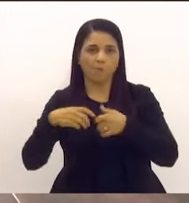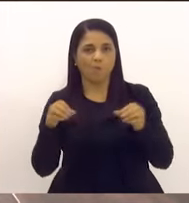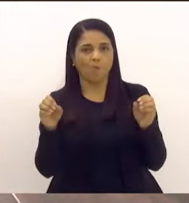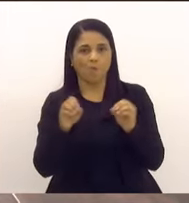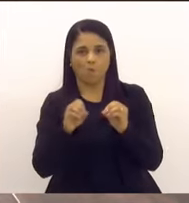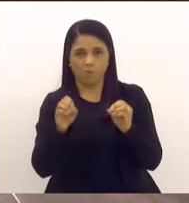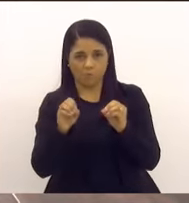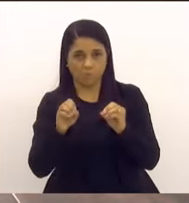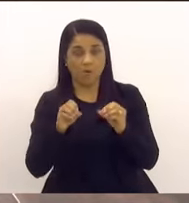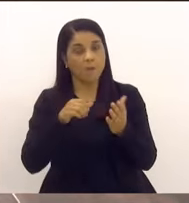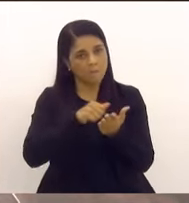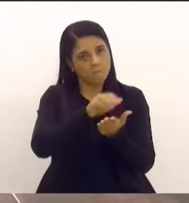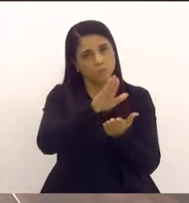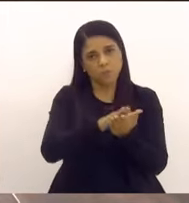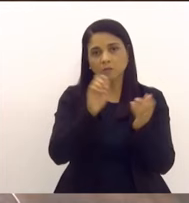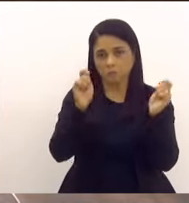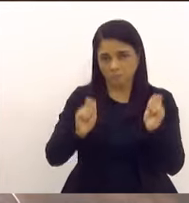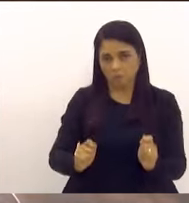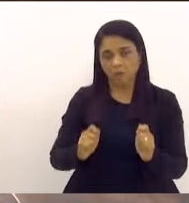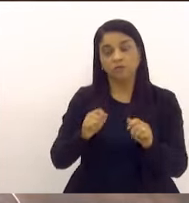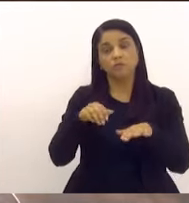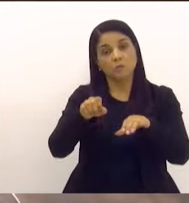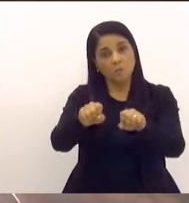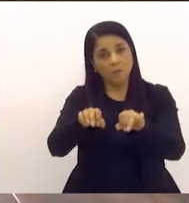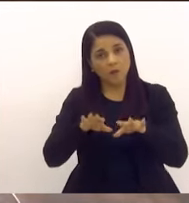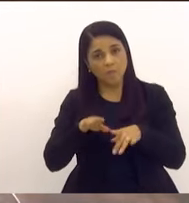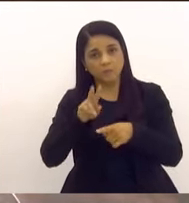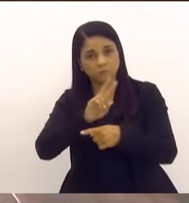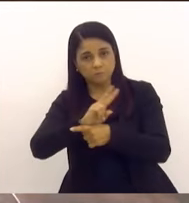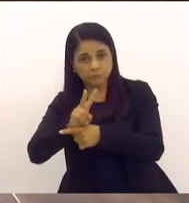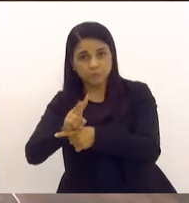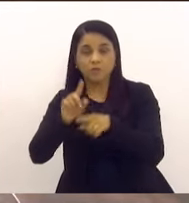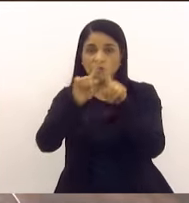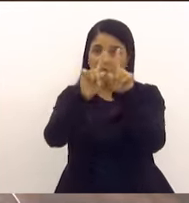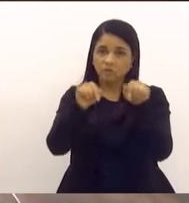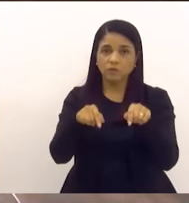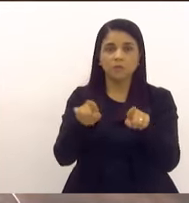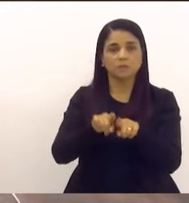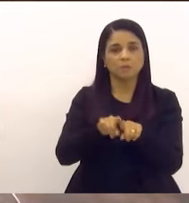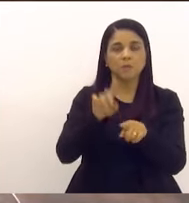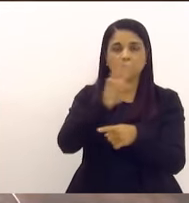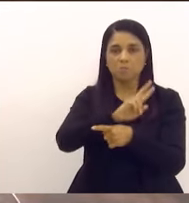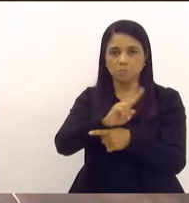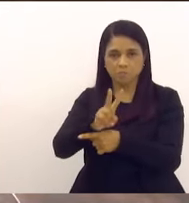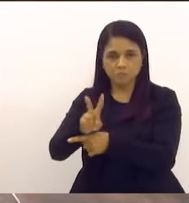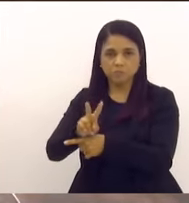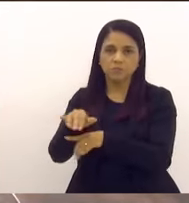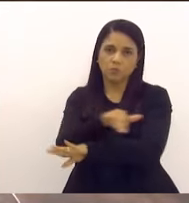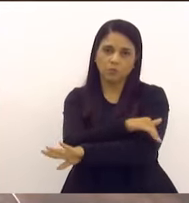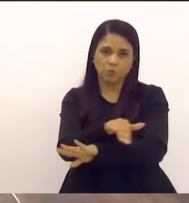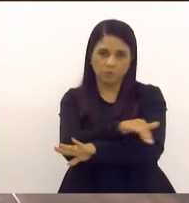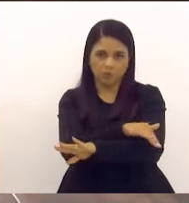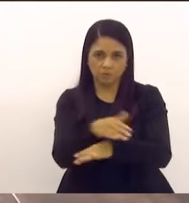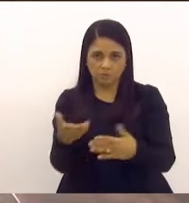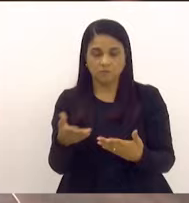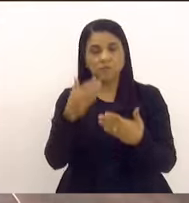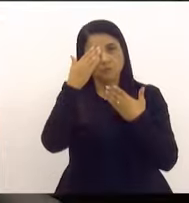isso, eu tenho certeza que o parlamento vai ser protegido e o funcionário que está na rua também vai ser protegido, senhor presidente. Muito